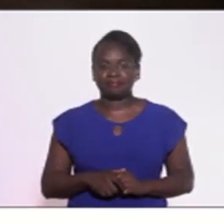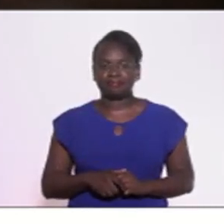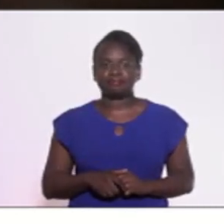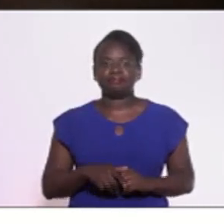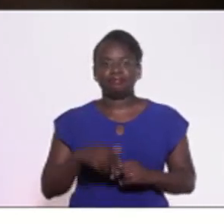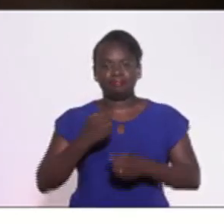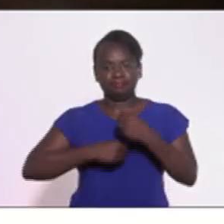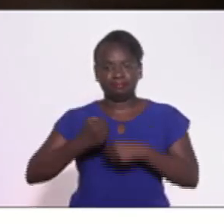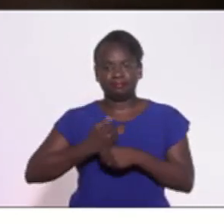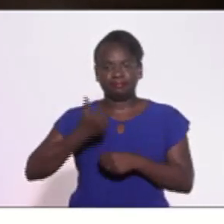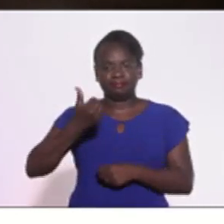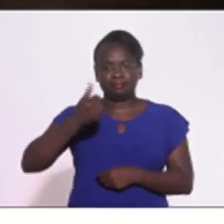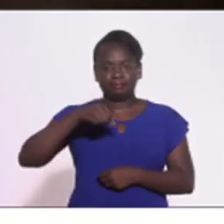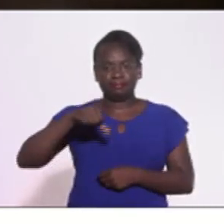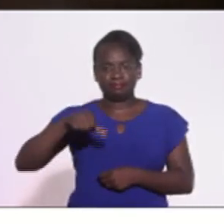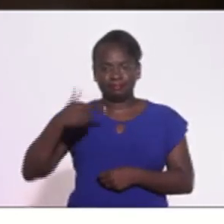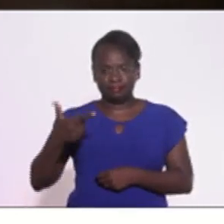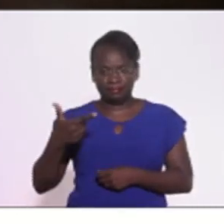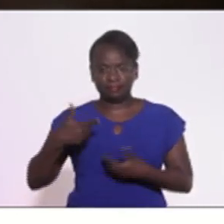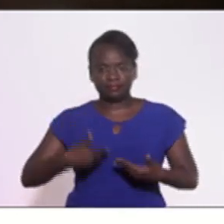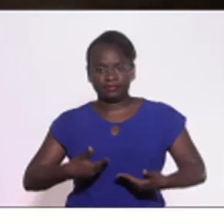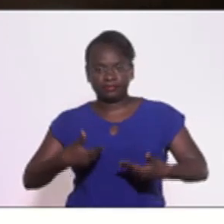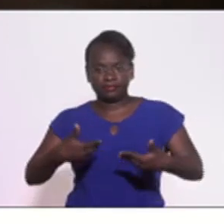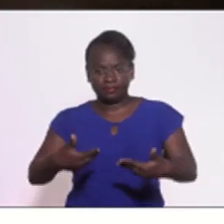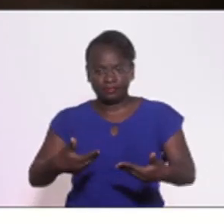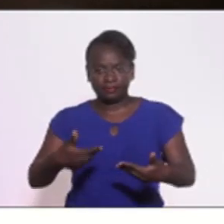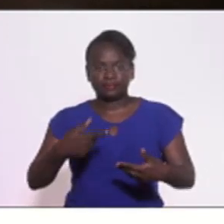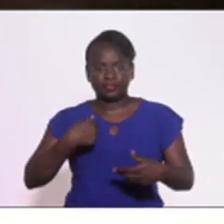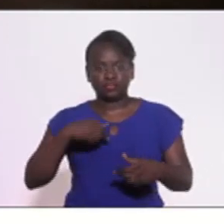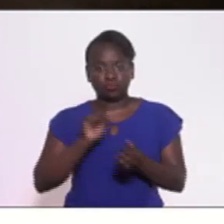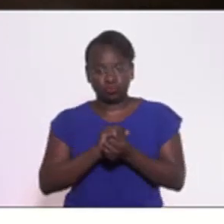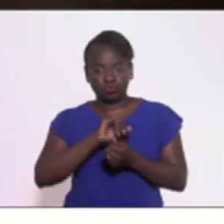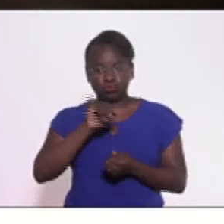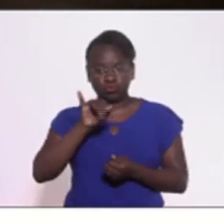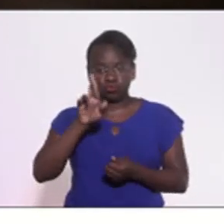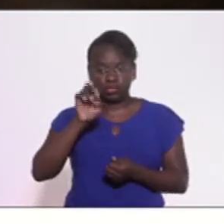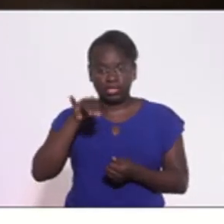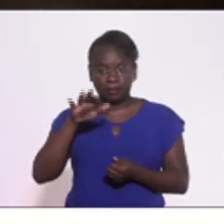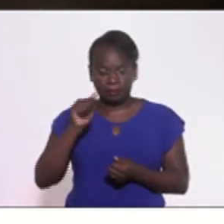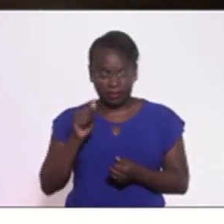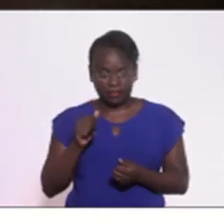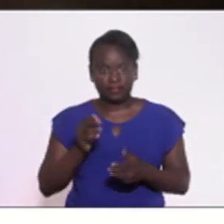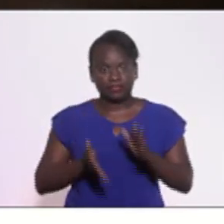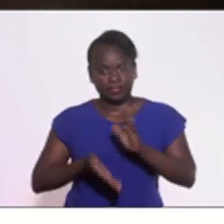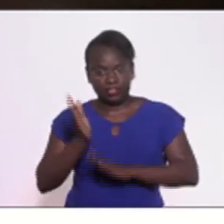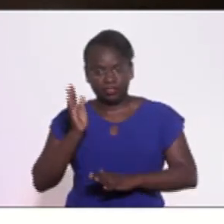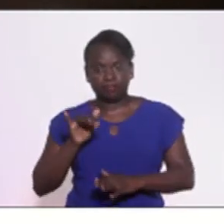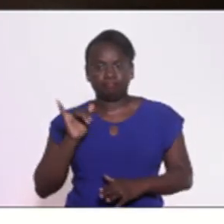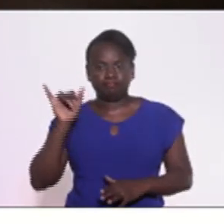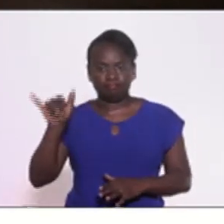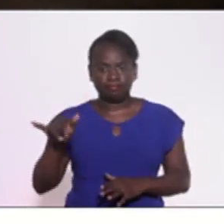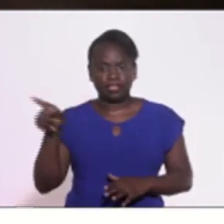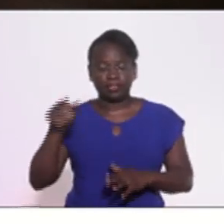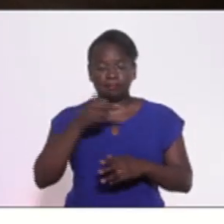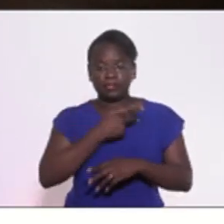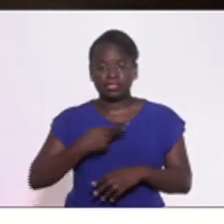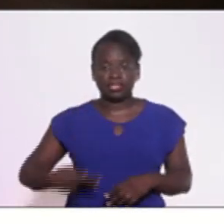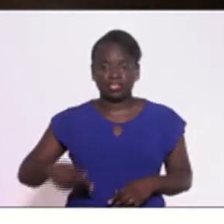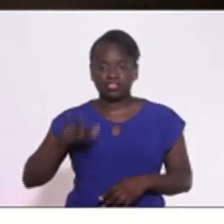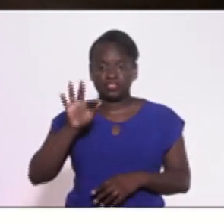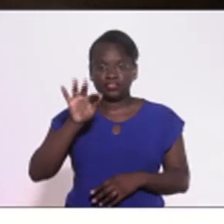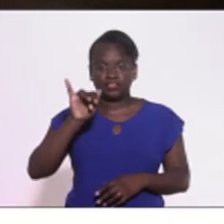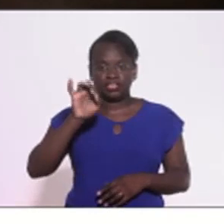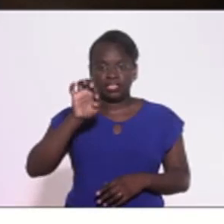Em 92, quando ele me convidou e fui com o Jurema nessa viagem, ele era presidente da Fierge